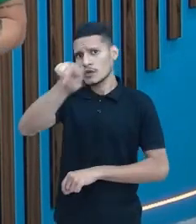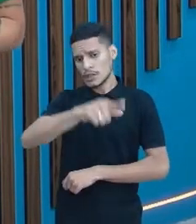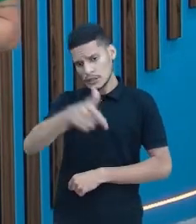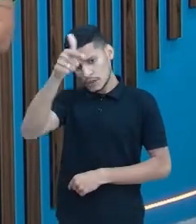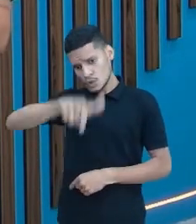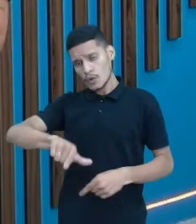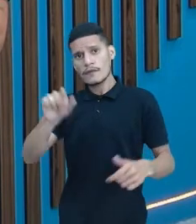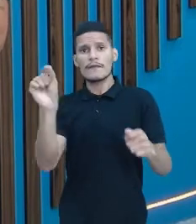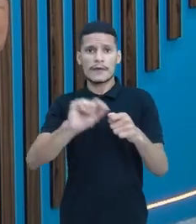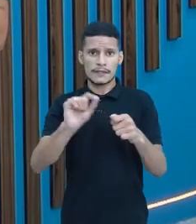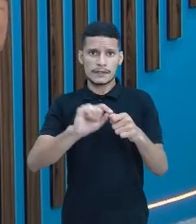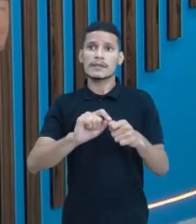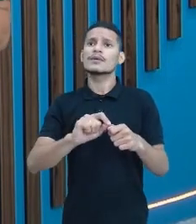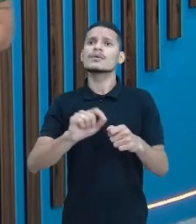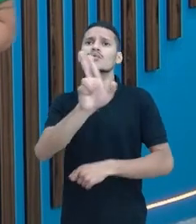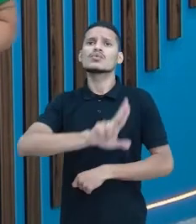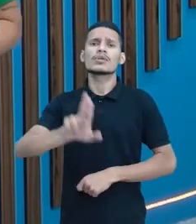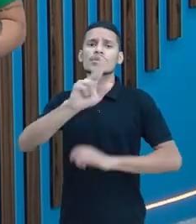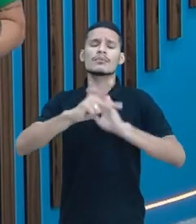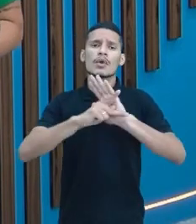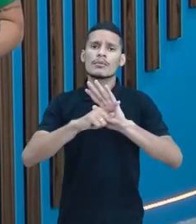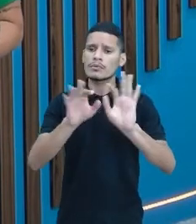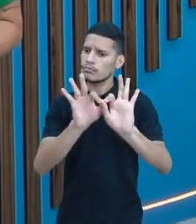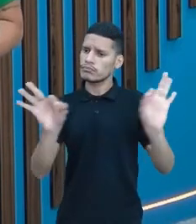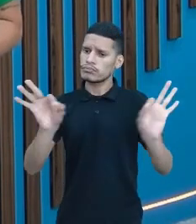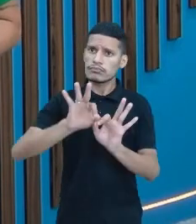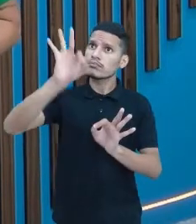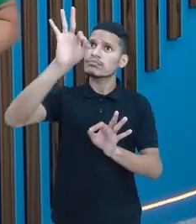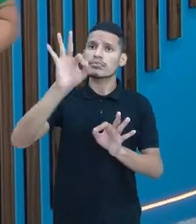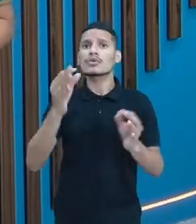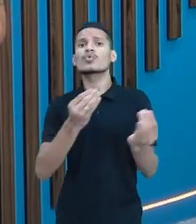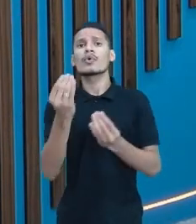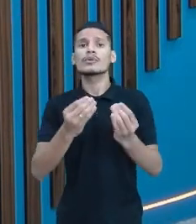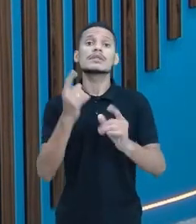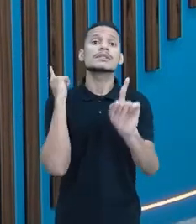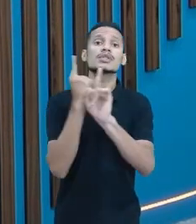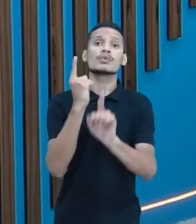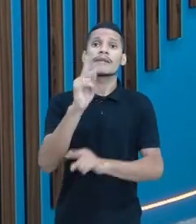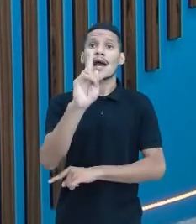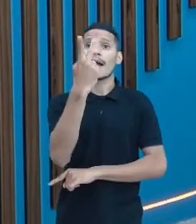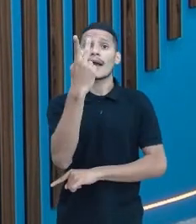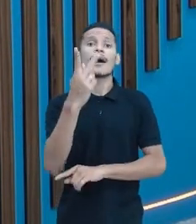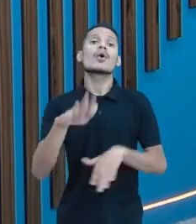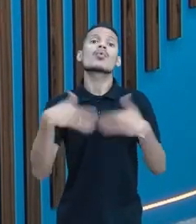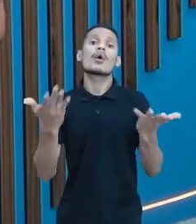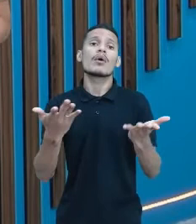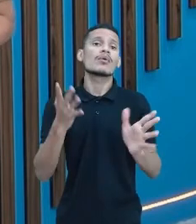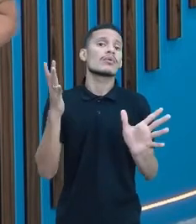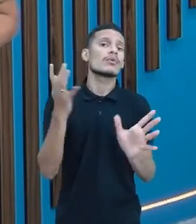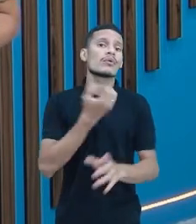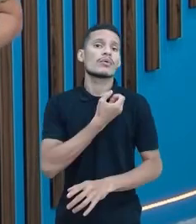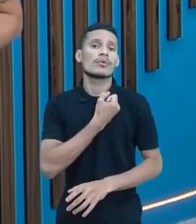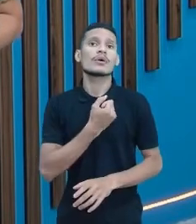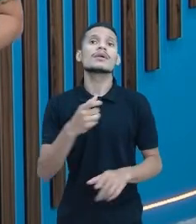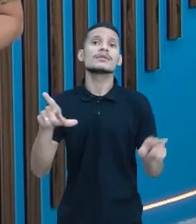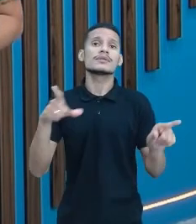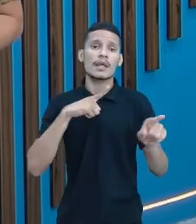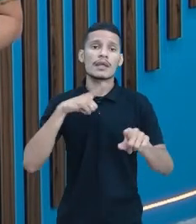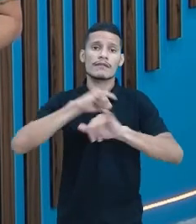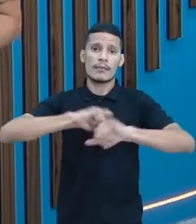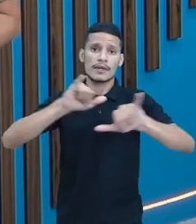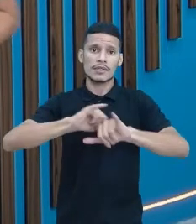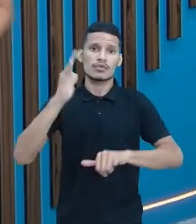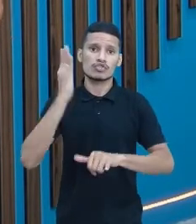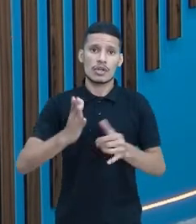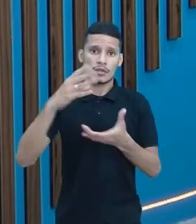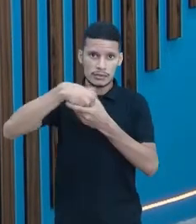aí, utilizando essas medidas aí, ou seja, descobrir a medida de H utilizando as informações dadas aí,